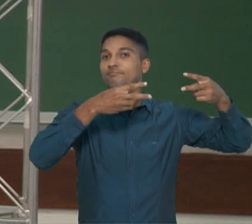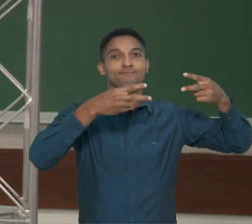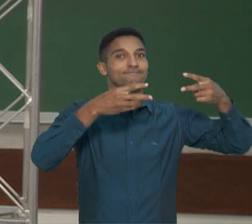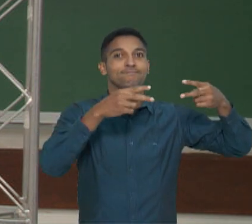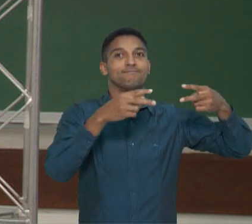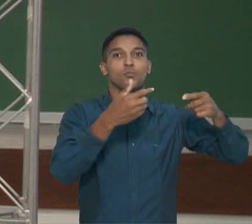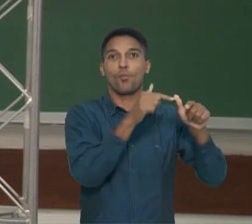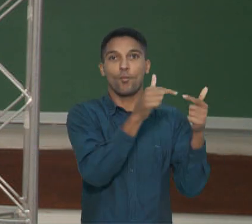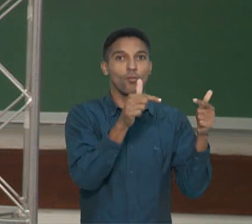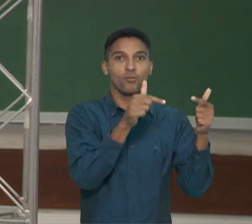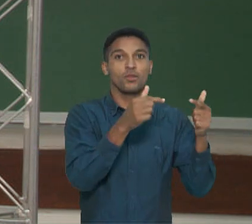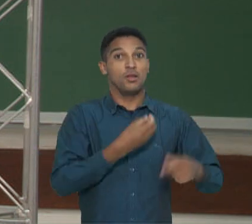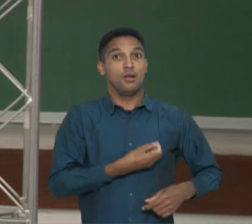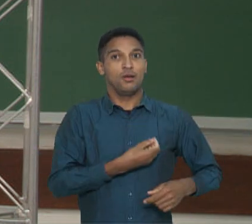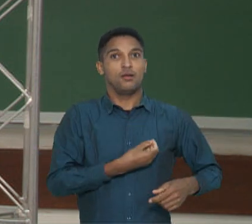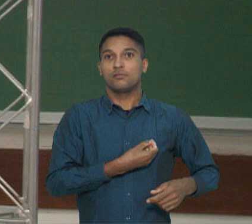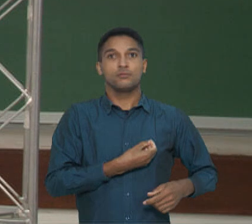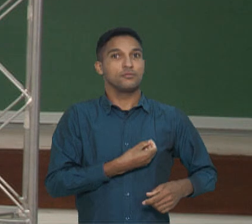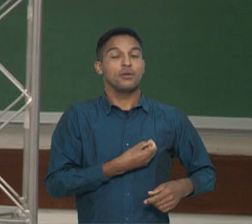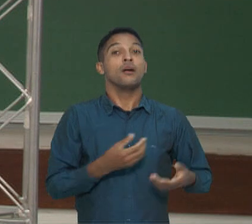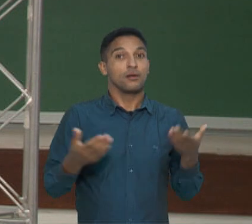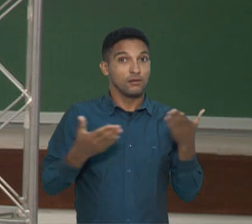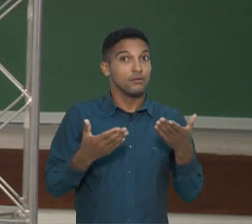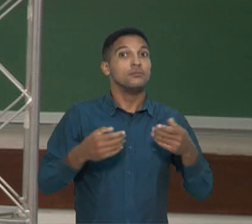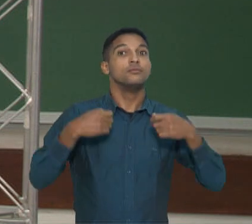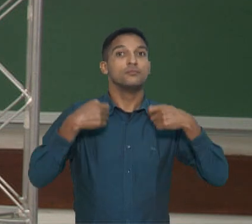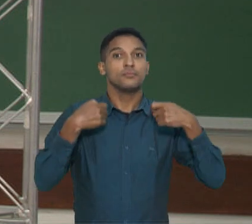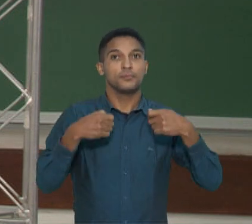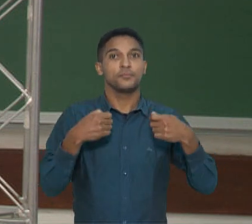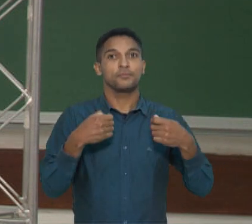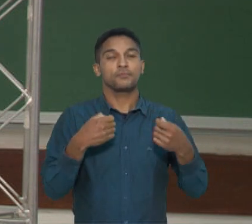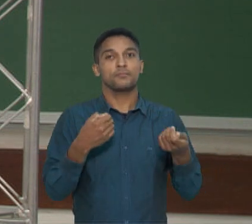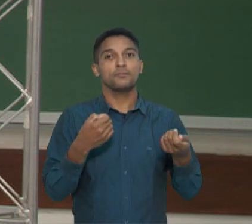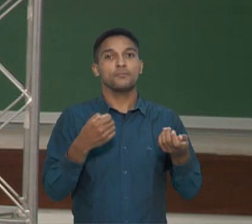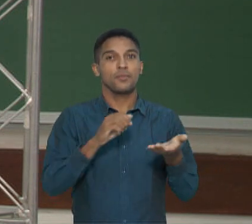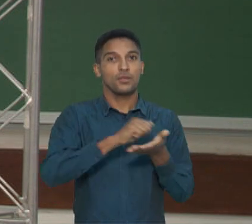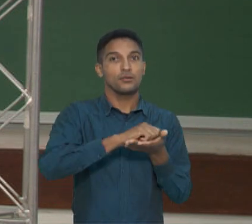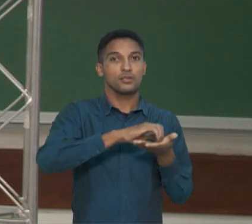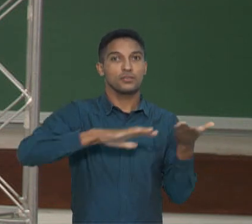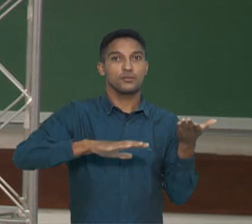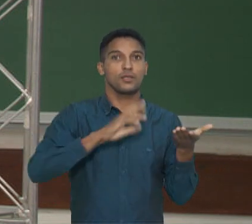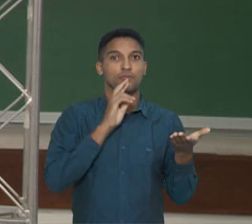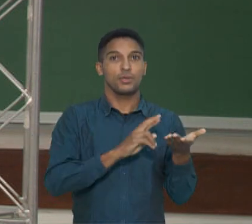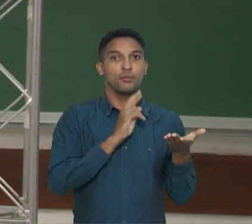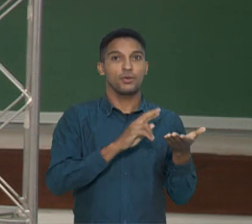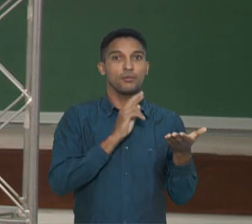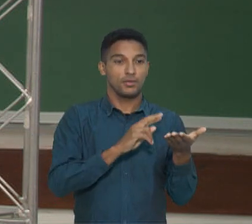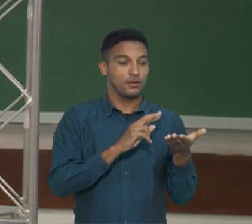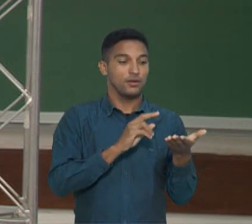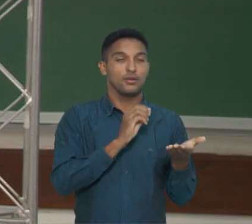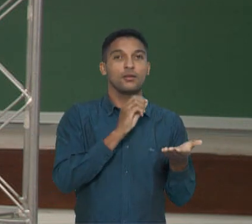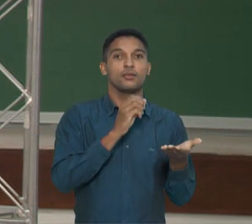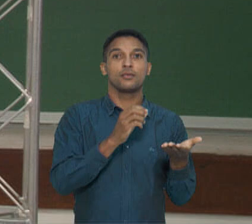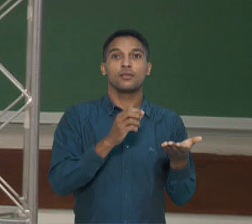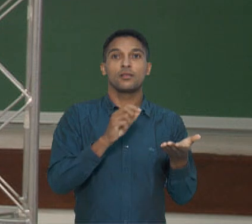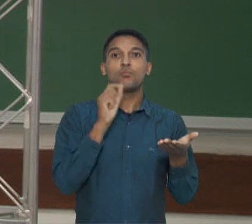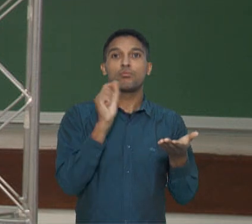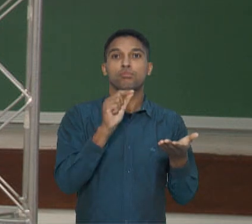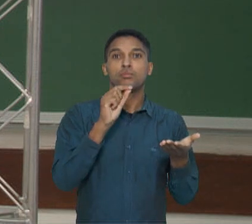presença, vale? Agora vocês realizam as atividades, dão por concluídas